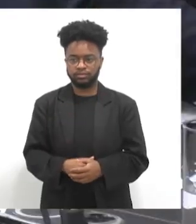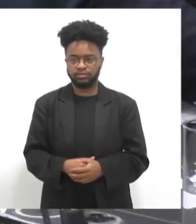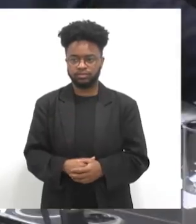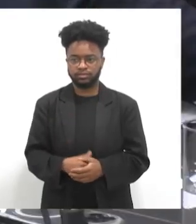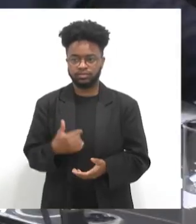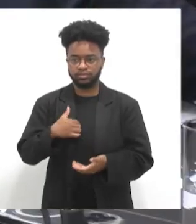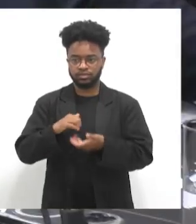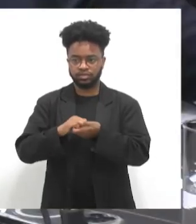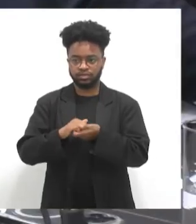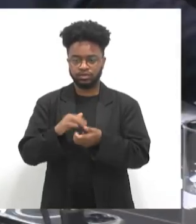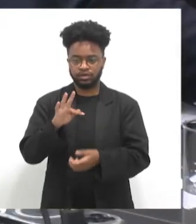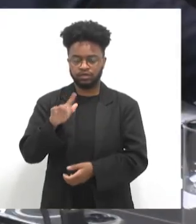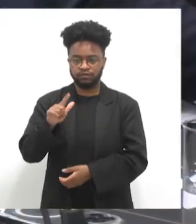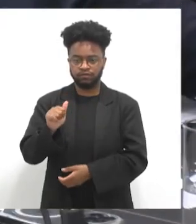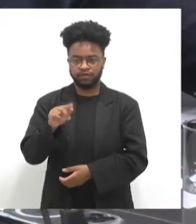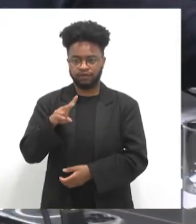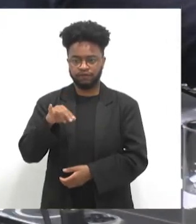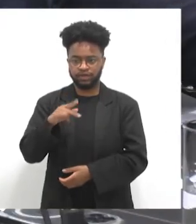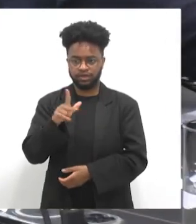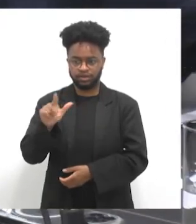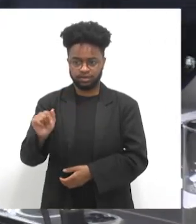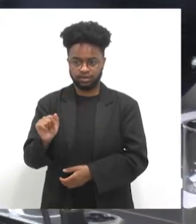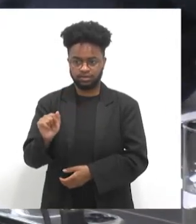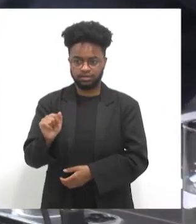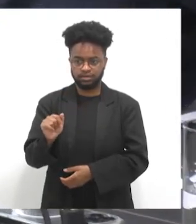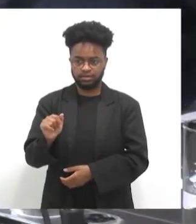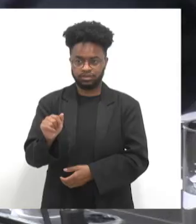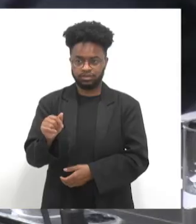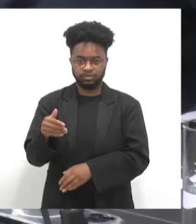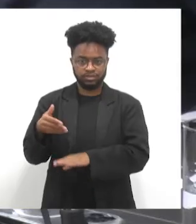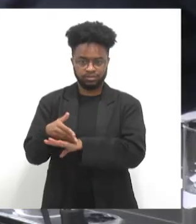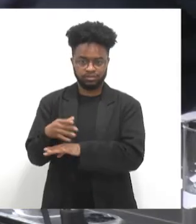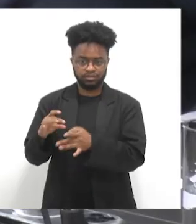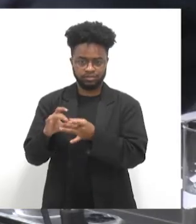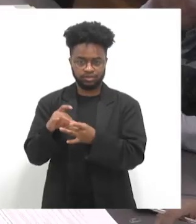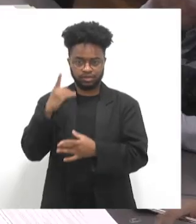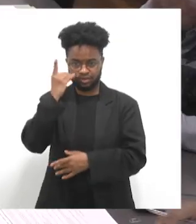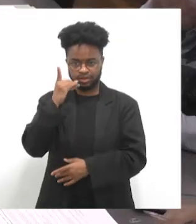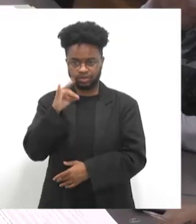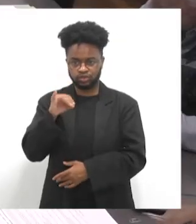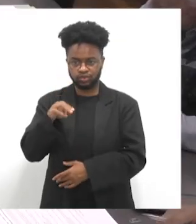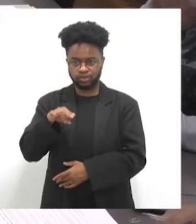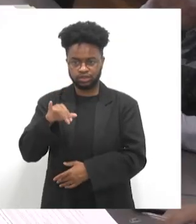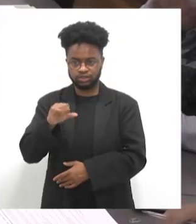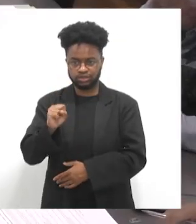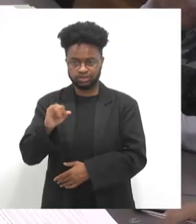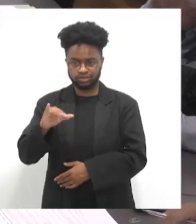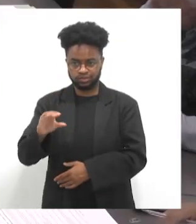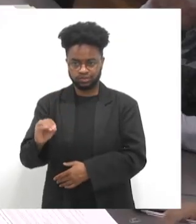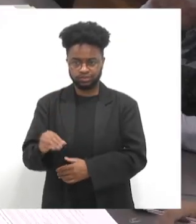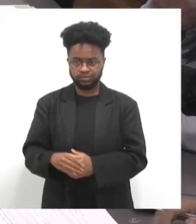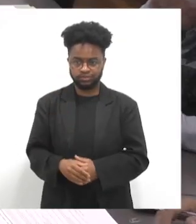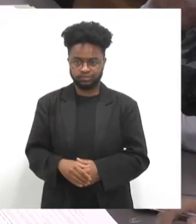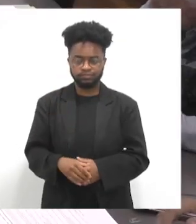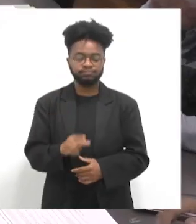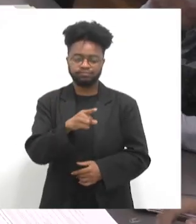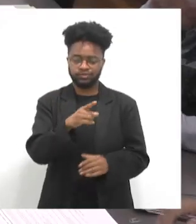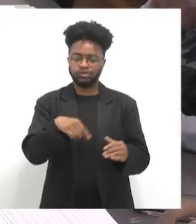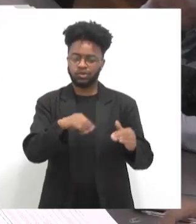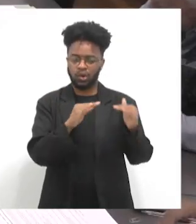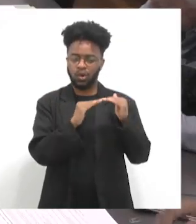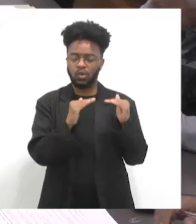saudando a Flavinha aqui, melhor parte do mandato do deputado Dionísio. Maravilhosa. Quanto a isso, a